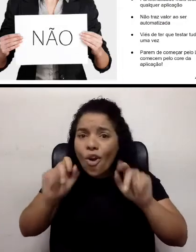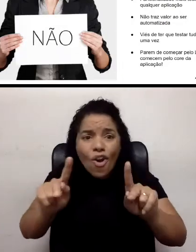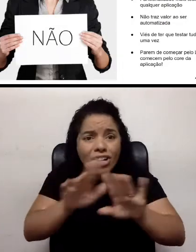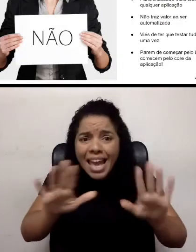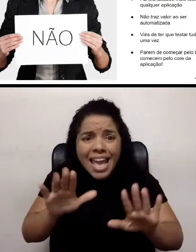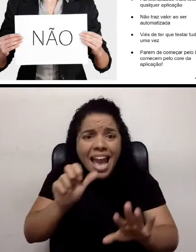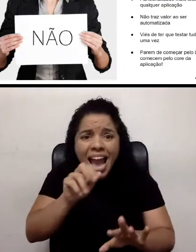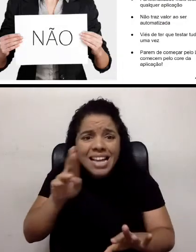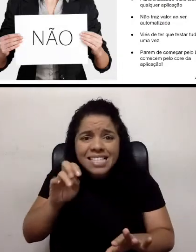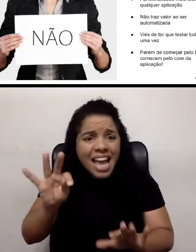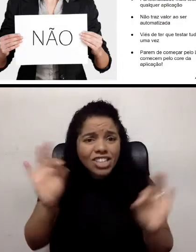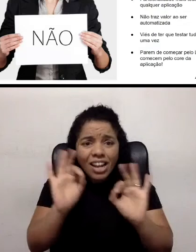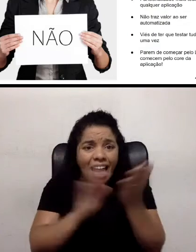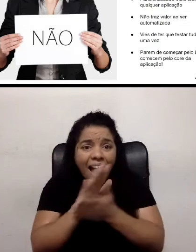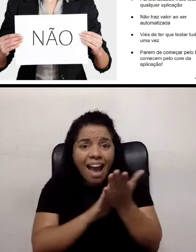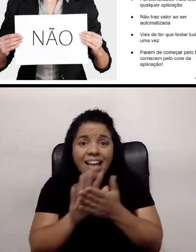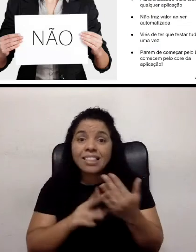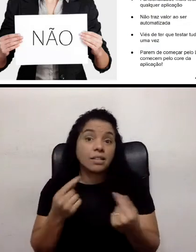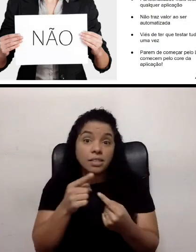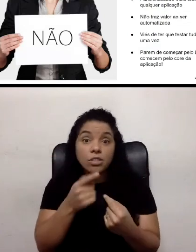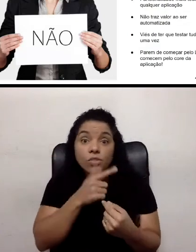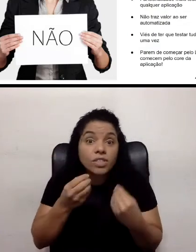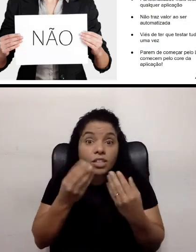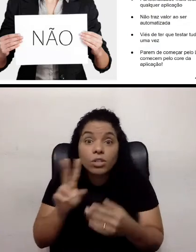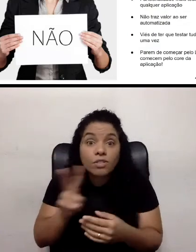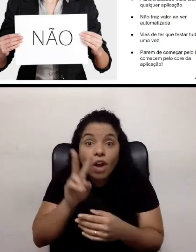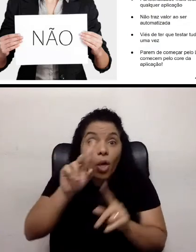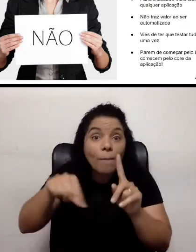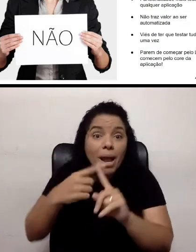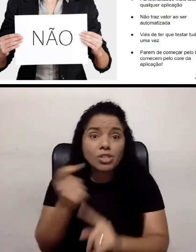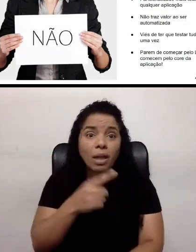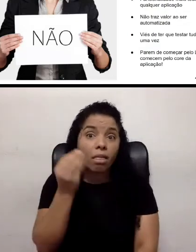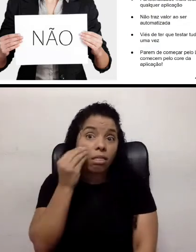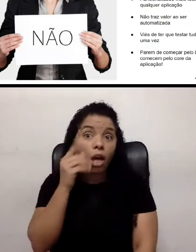acerte. Você trouxe muito mais valor do que testar um login.